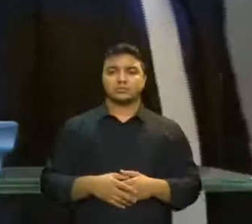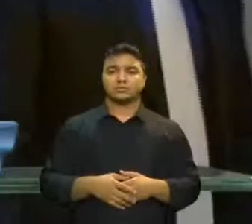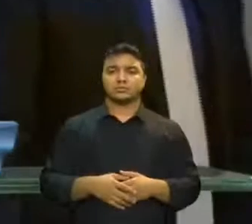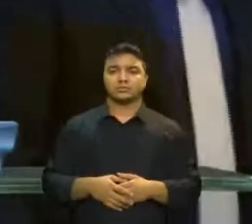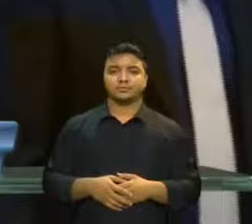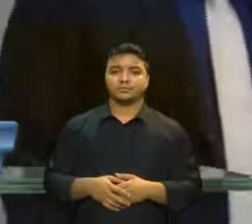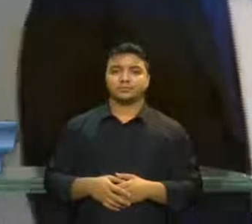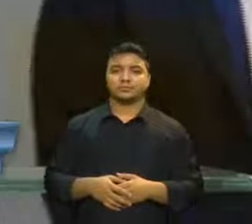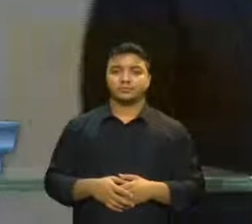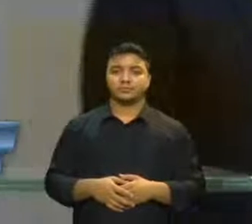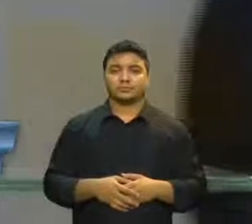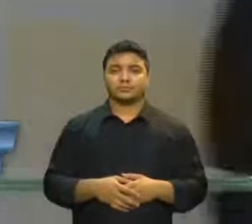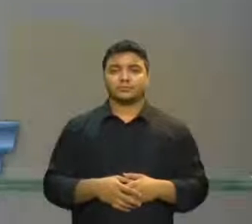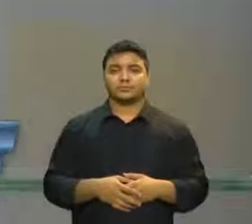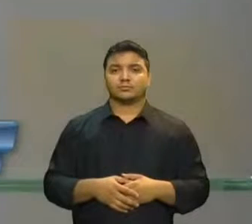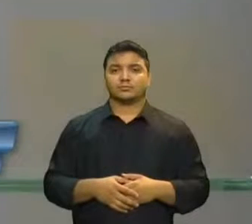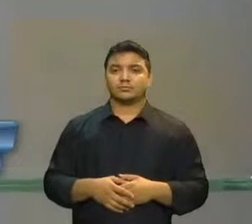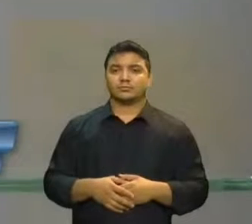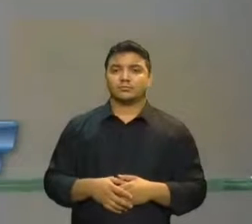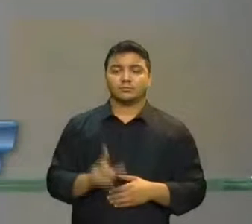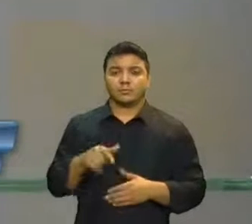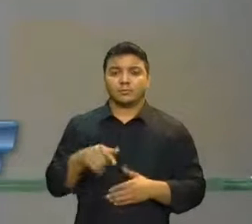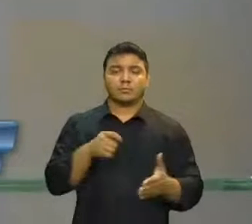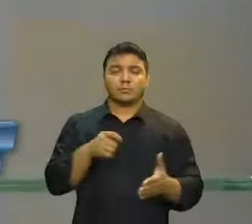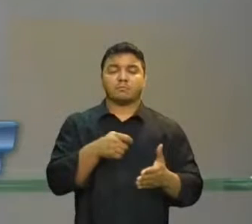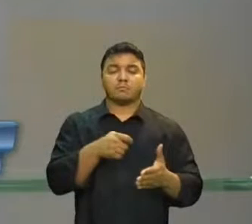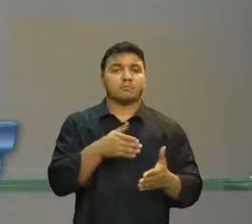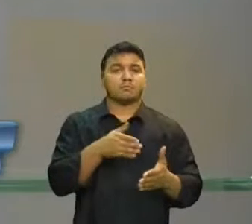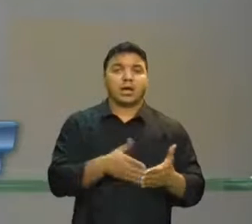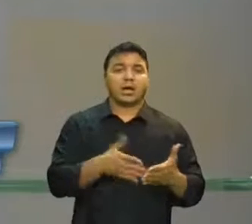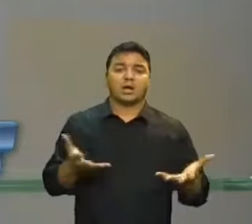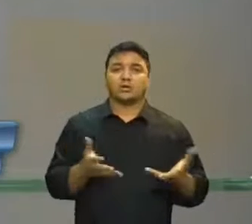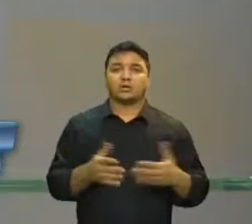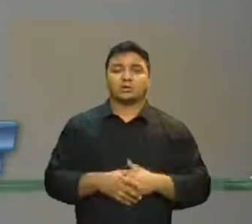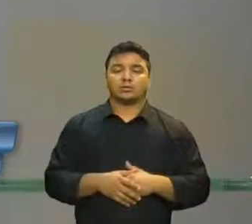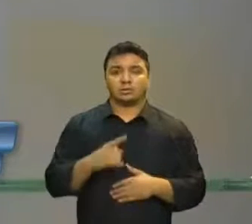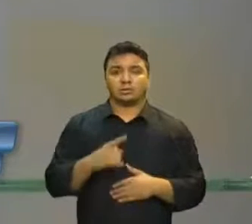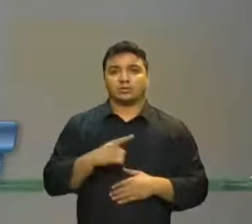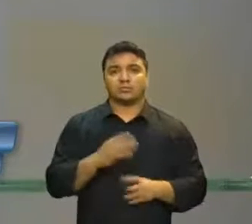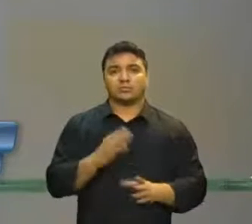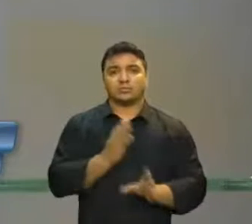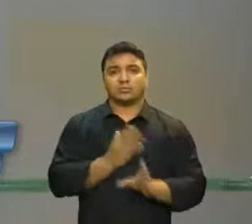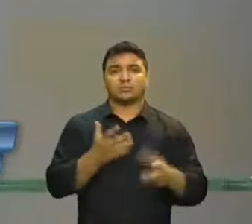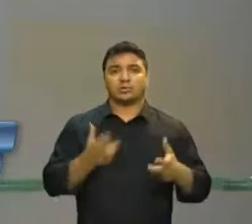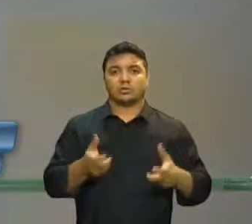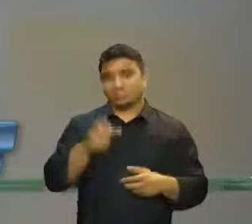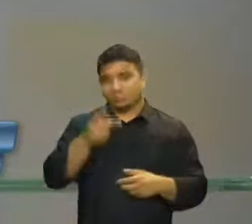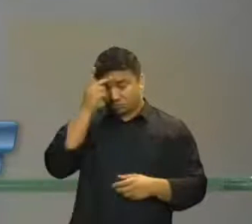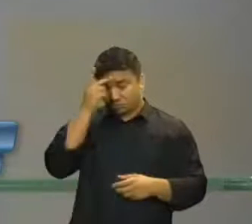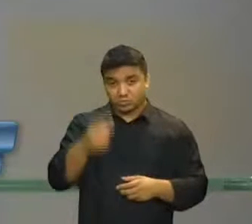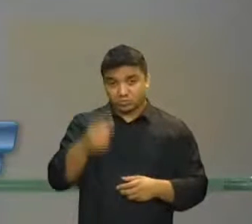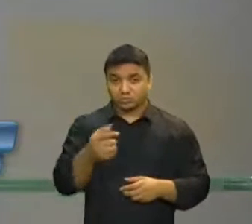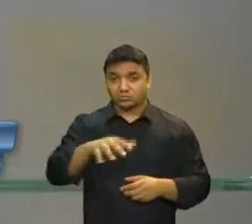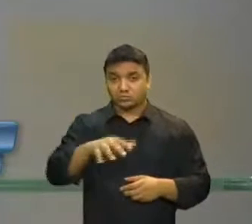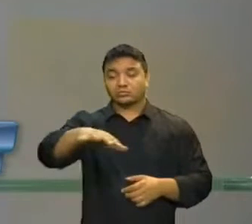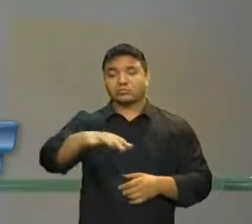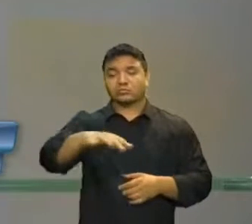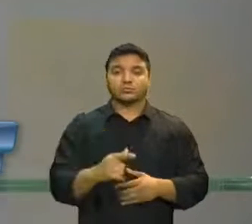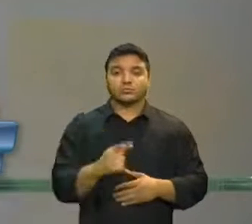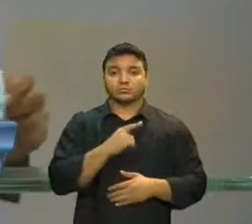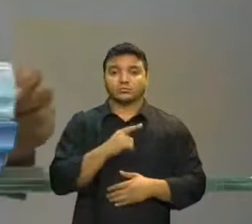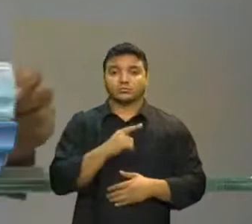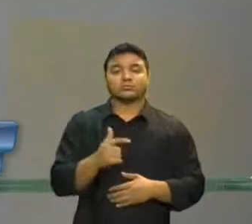O Congresso Nacional impede até agora isso. Porque eu queria que um desses que